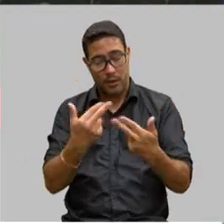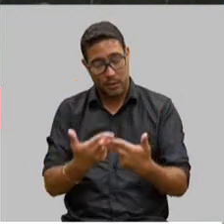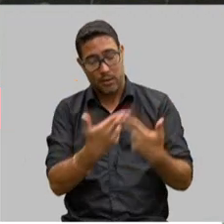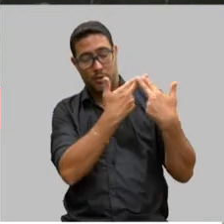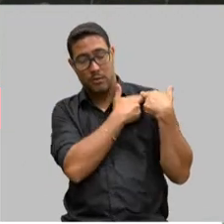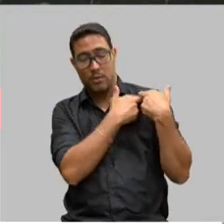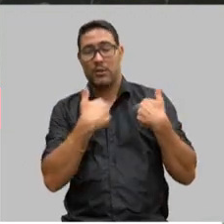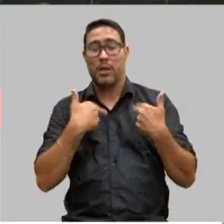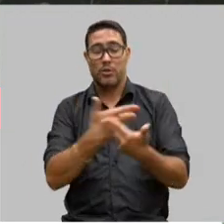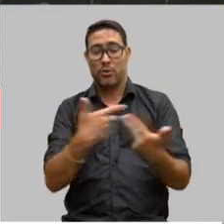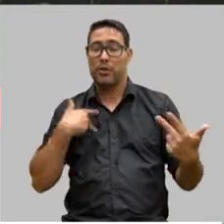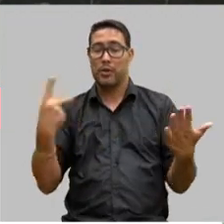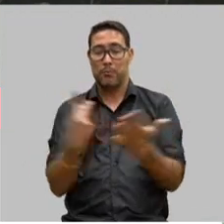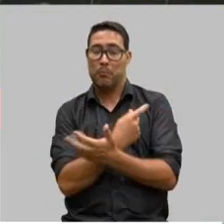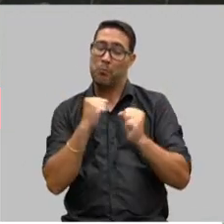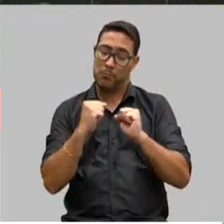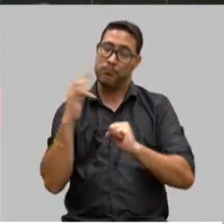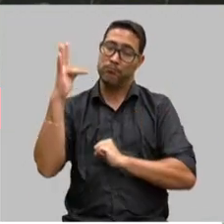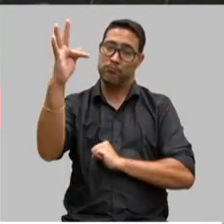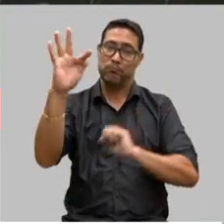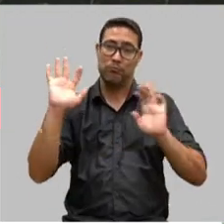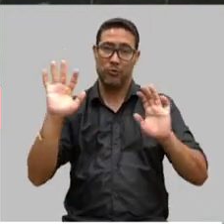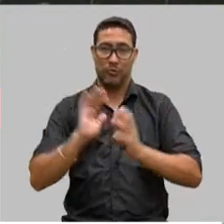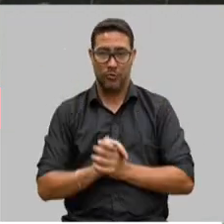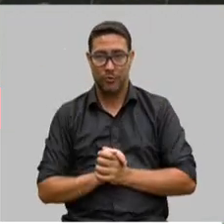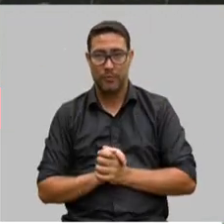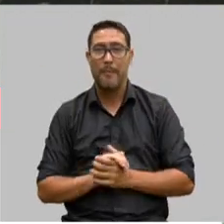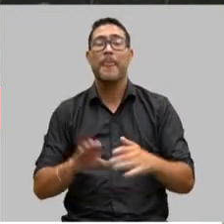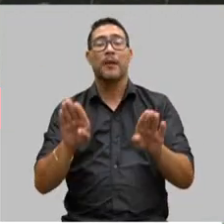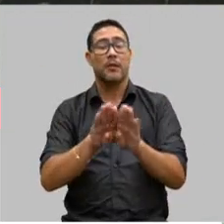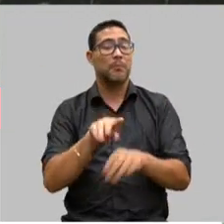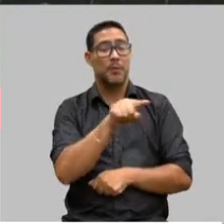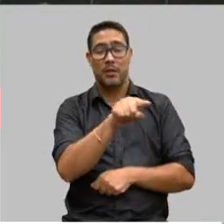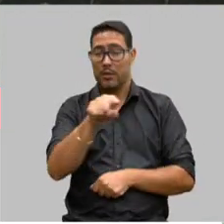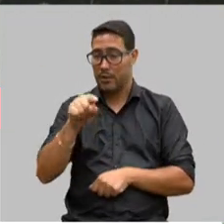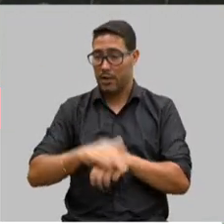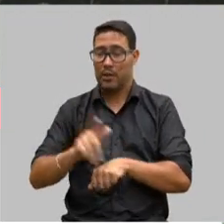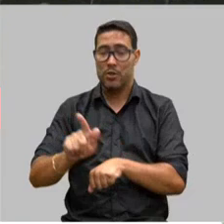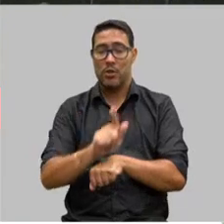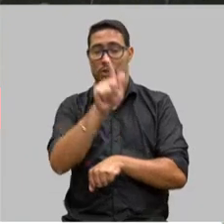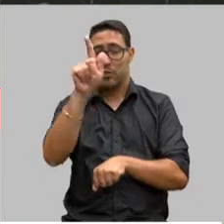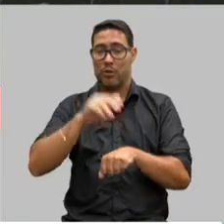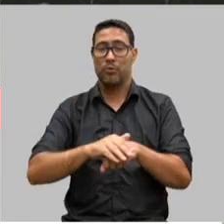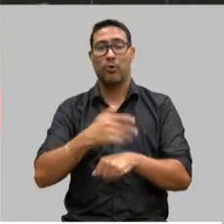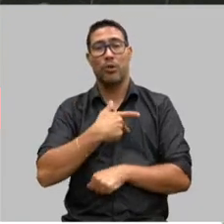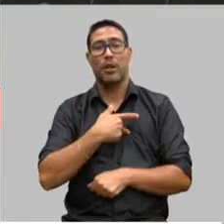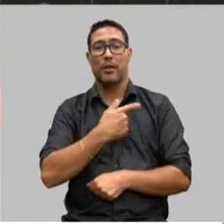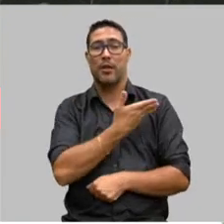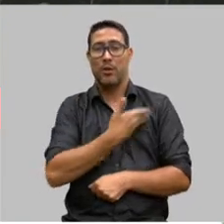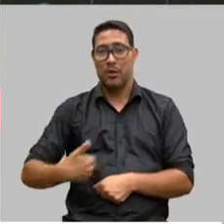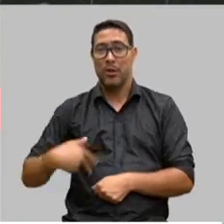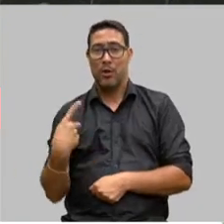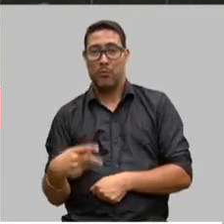aquilo que virá no futuro. E eu penso que é um debate também que cabe aos gestores públicos municipais. Queremos cidades saudáveis, felizes,